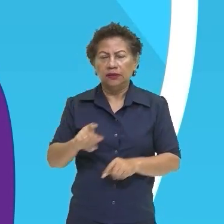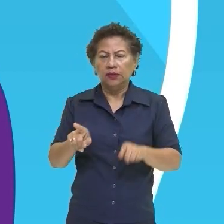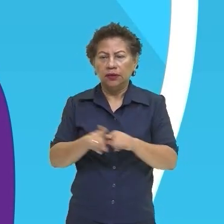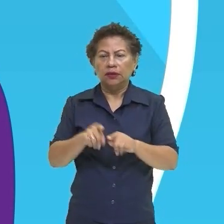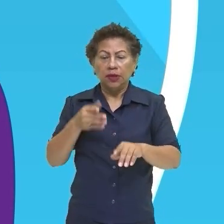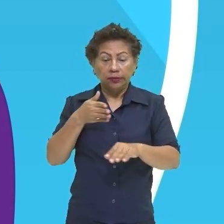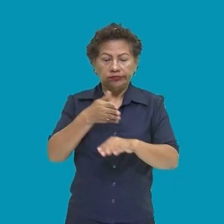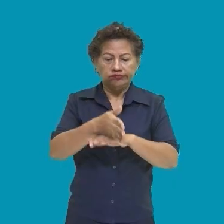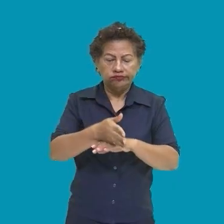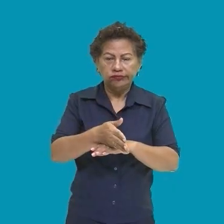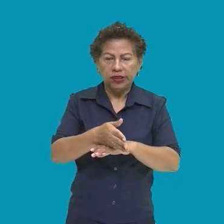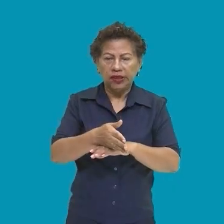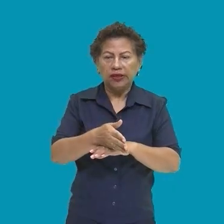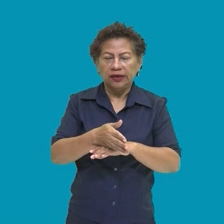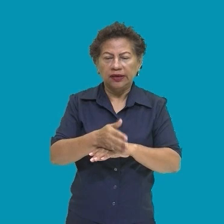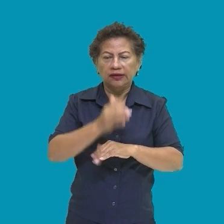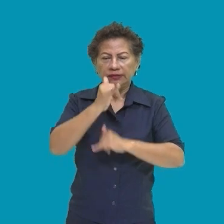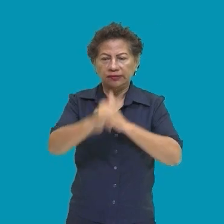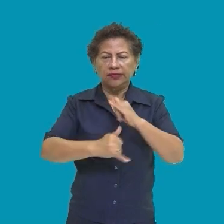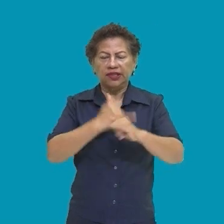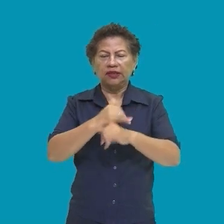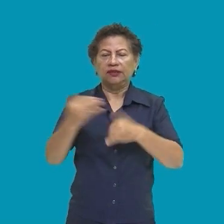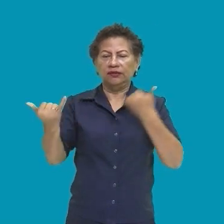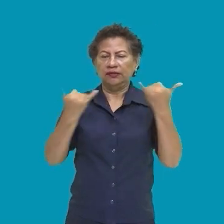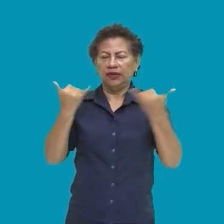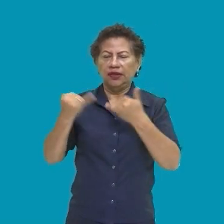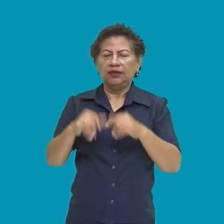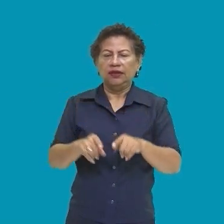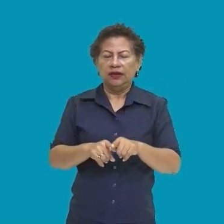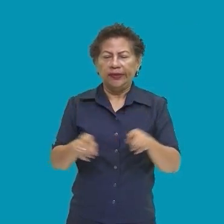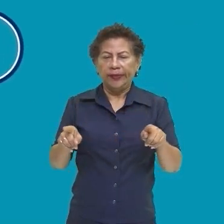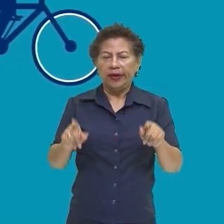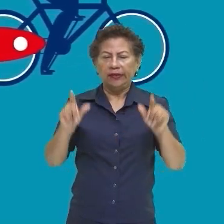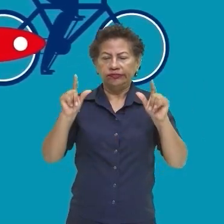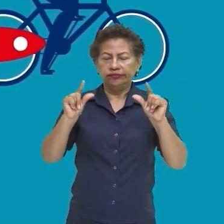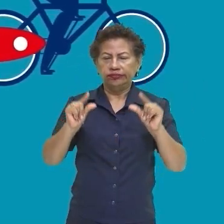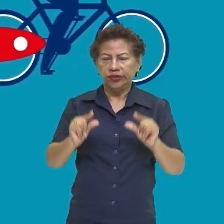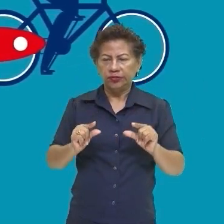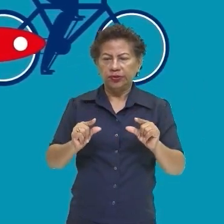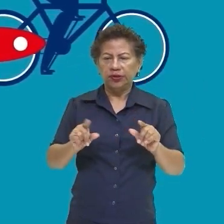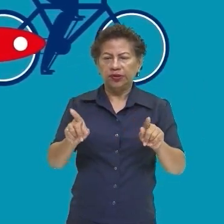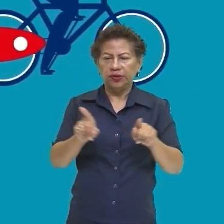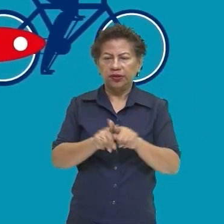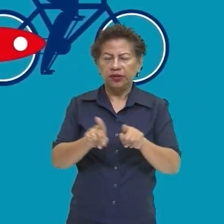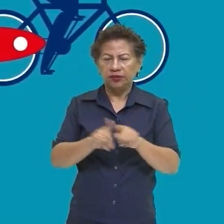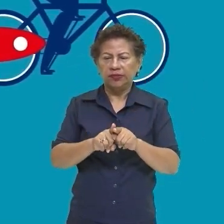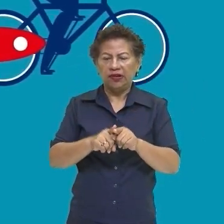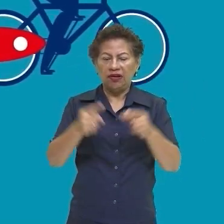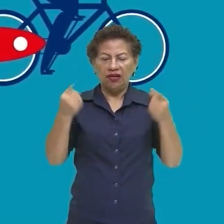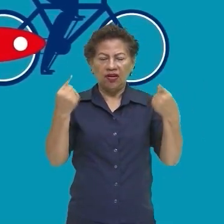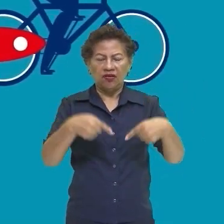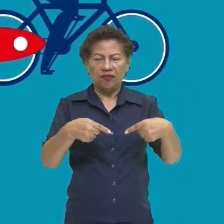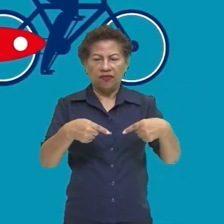para a população, porém também diminuiu a oportunidade de alcançar o sucesso pelo aumento da competição.